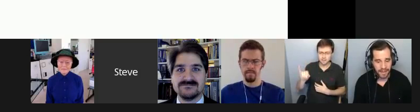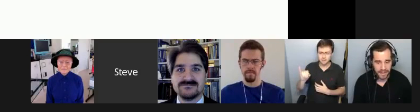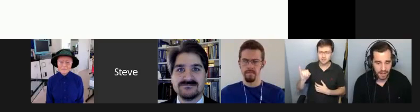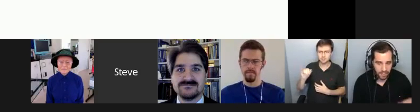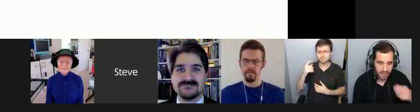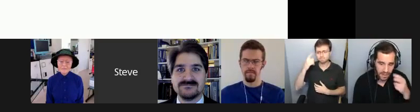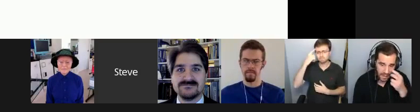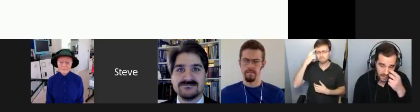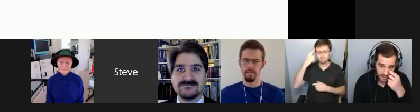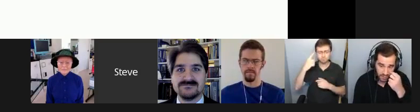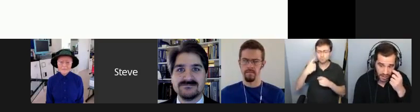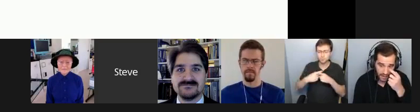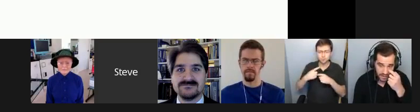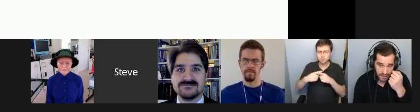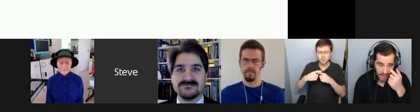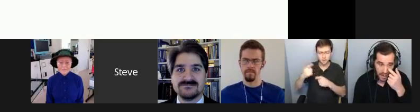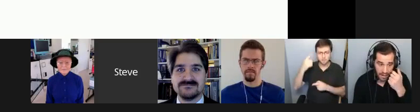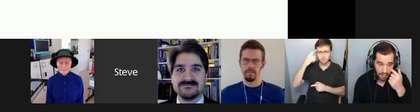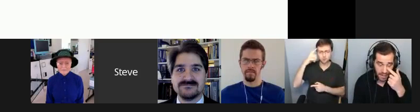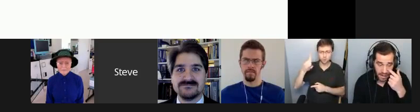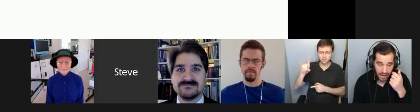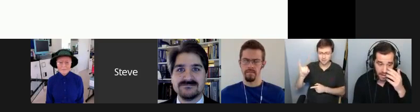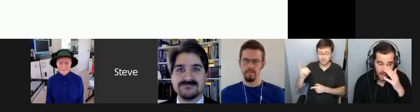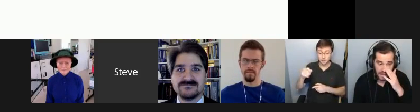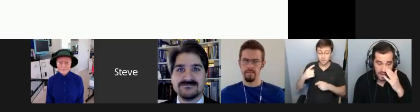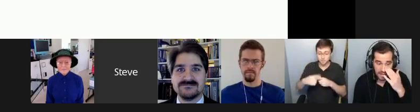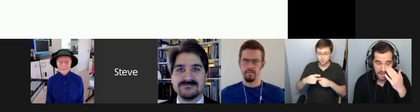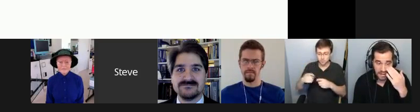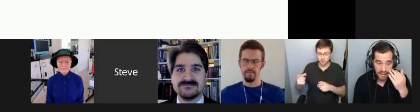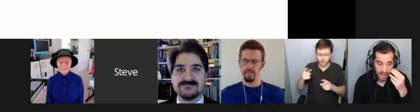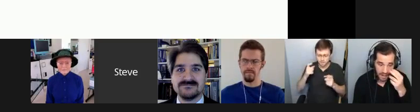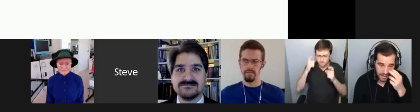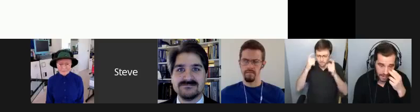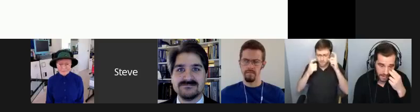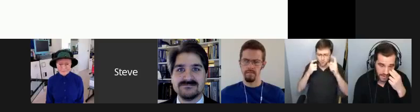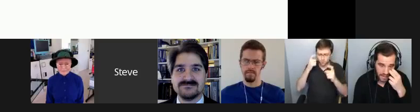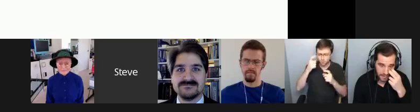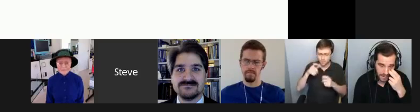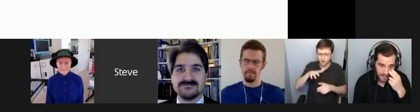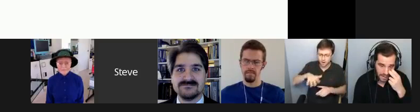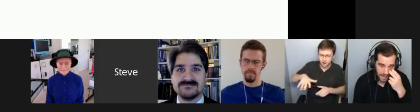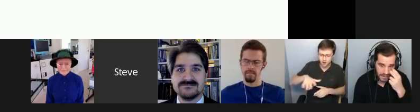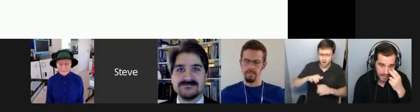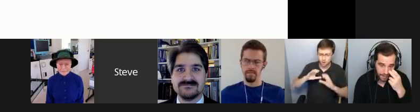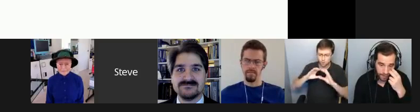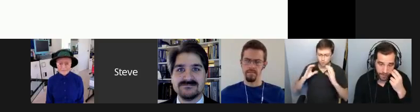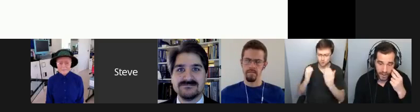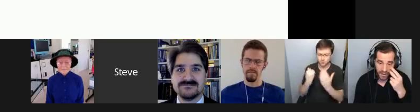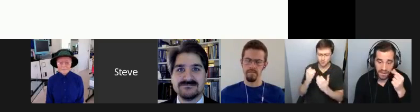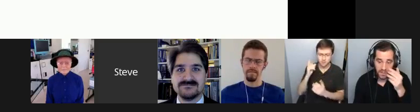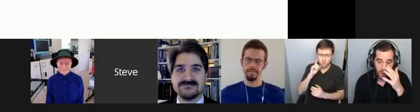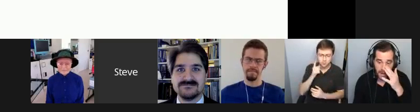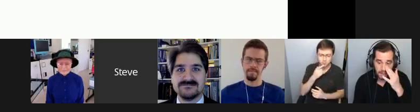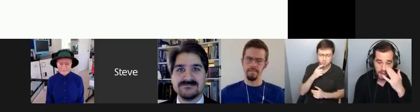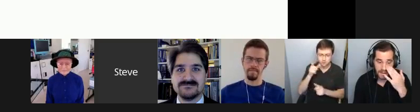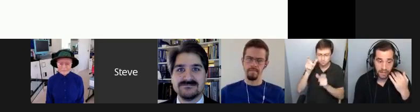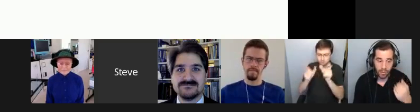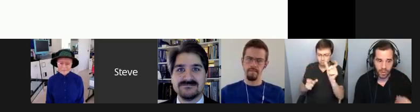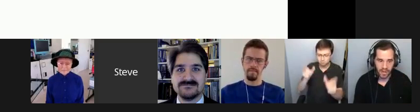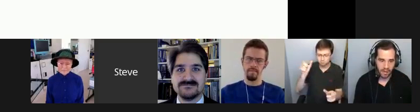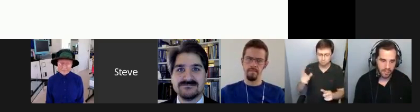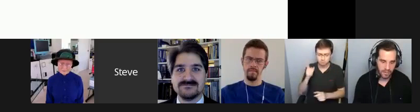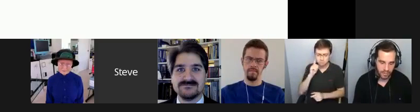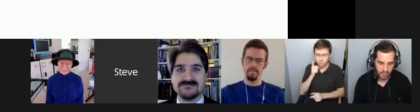a captação dos sinais visuais, ampliar e exercitar as capacidades mentais e visuais para